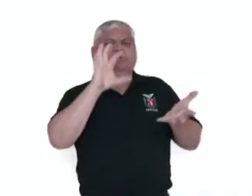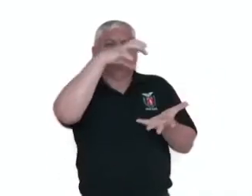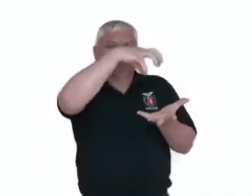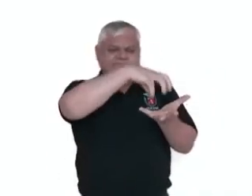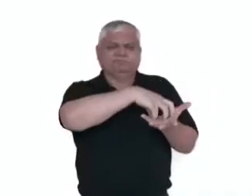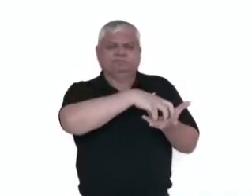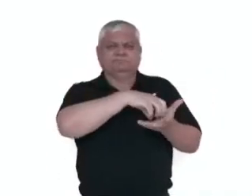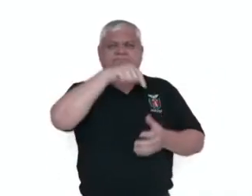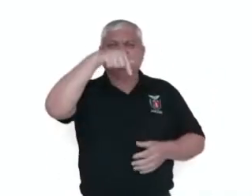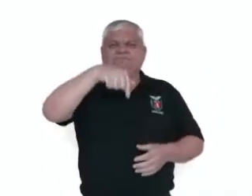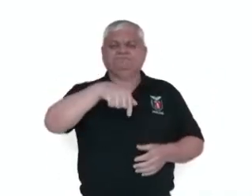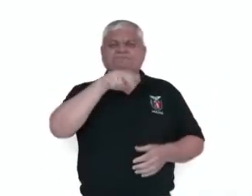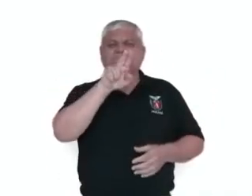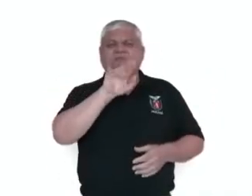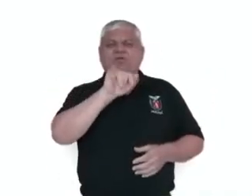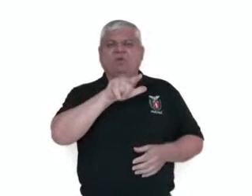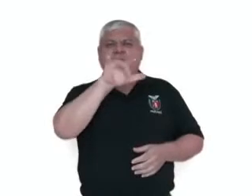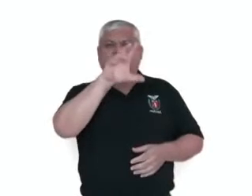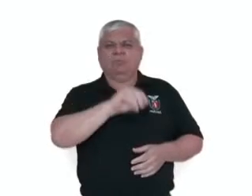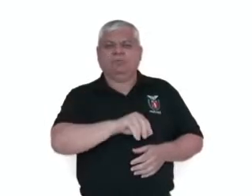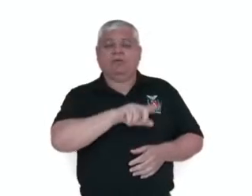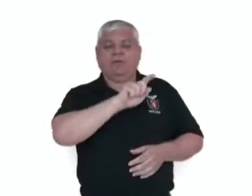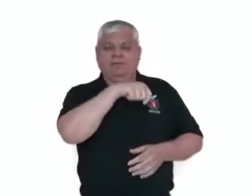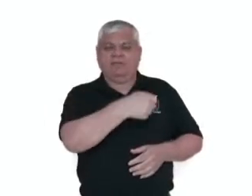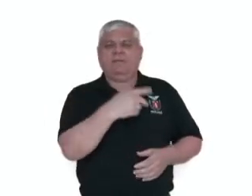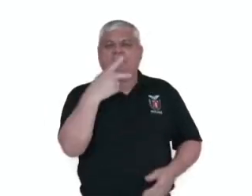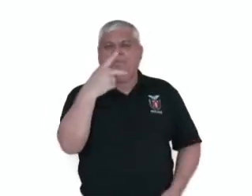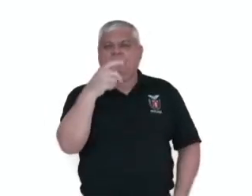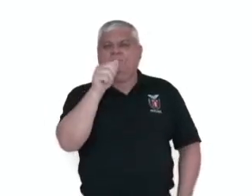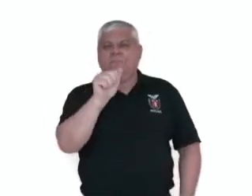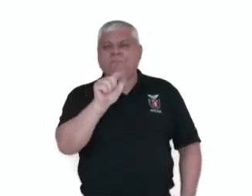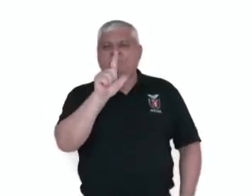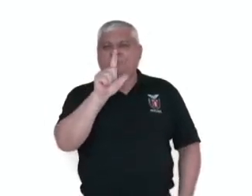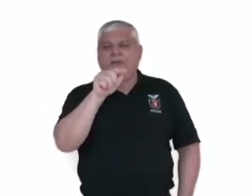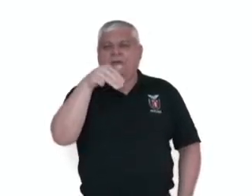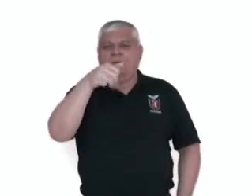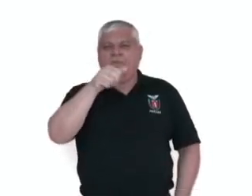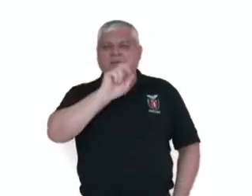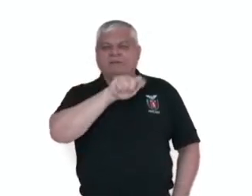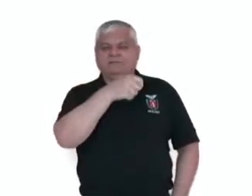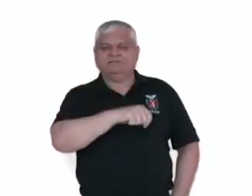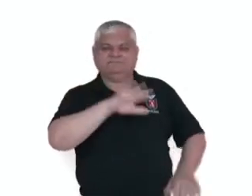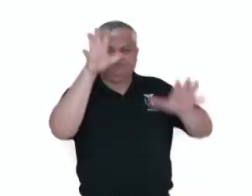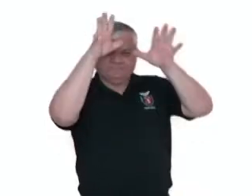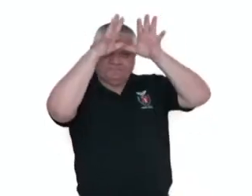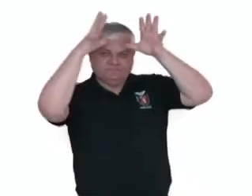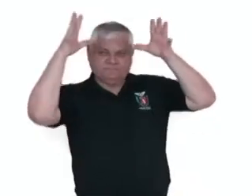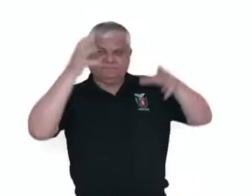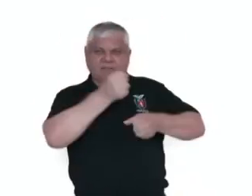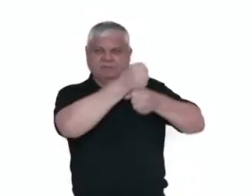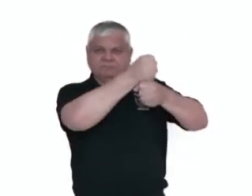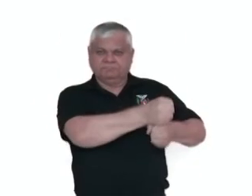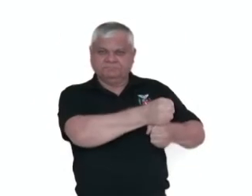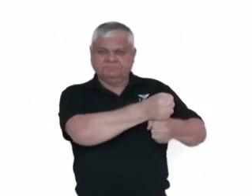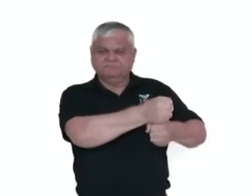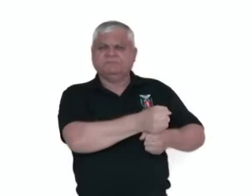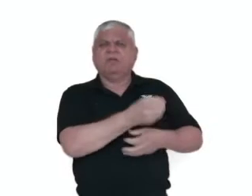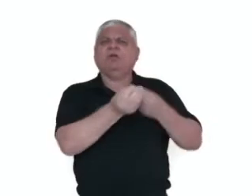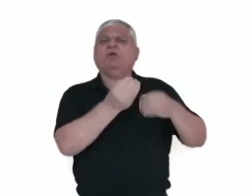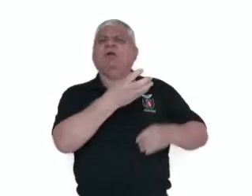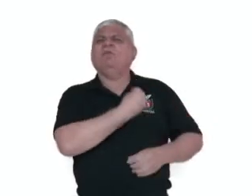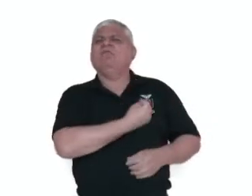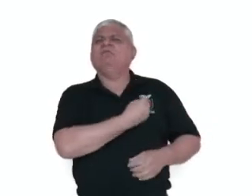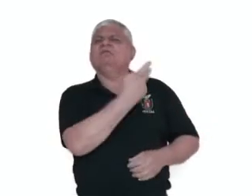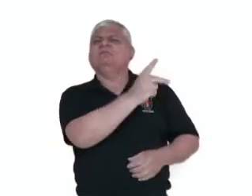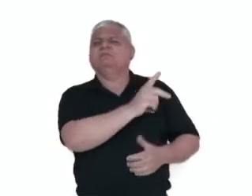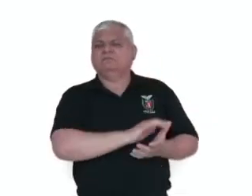os quilombos brasileiros foi o Quilombo de Palmares. Explique como viviam os escravos fugidos no Quilombo de Palmares.